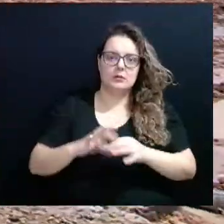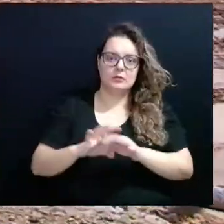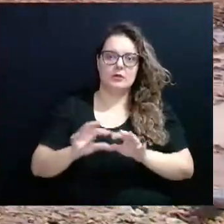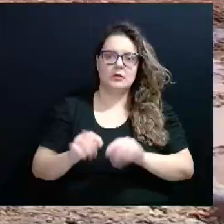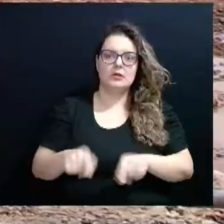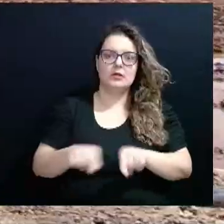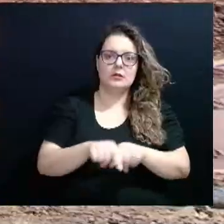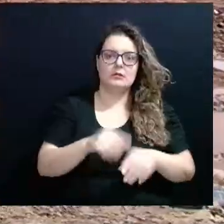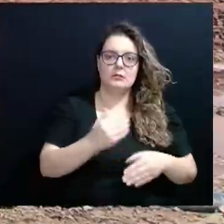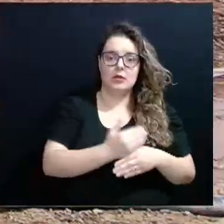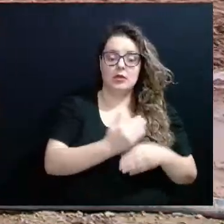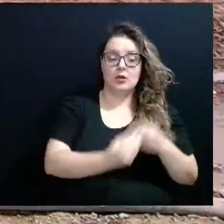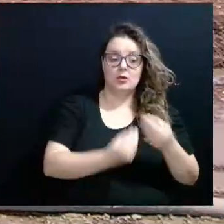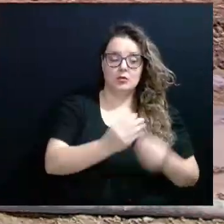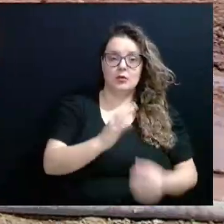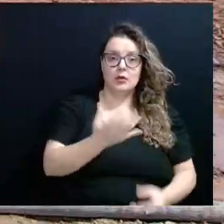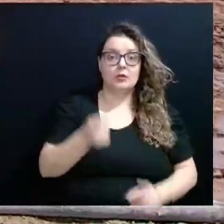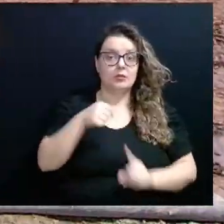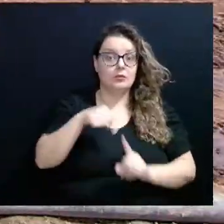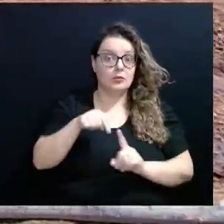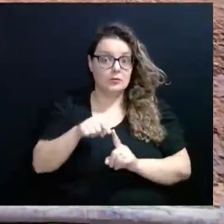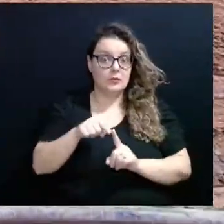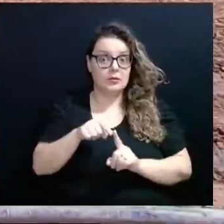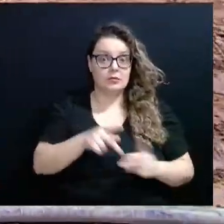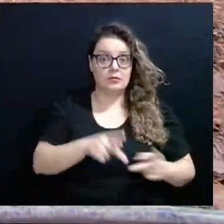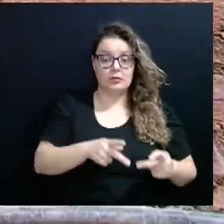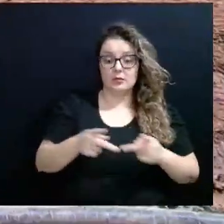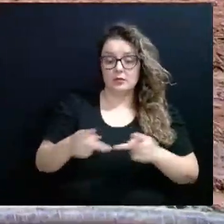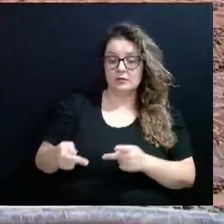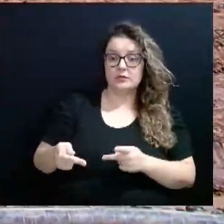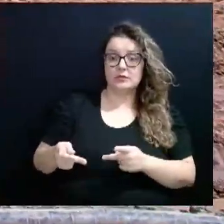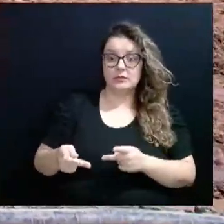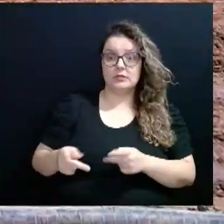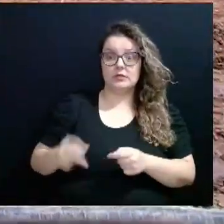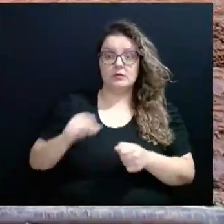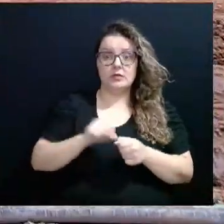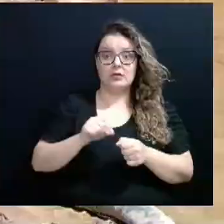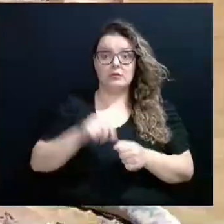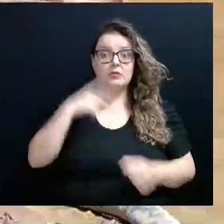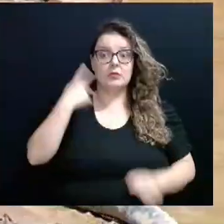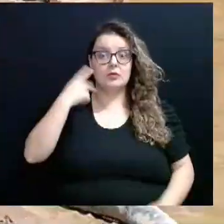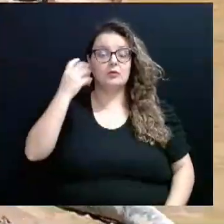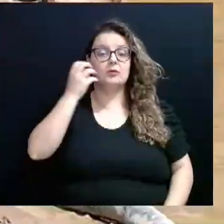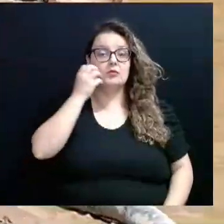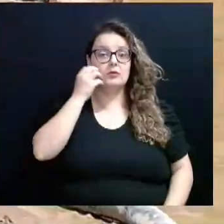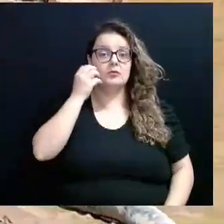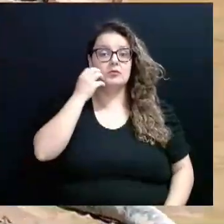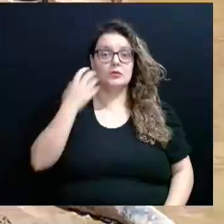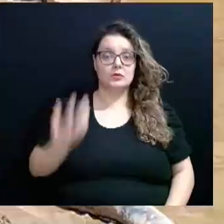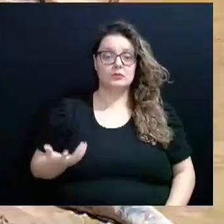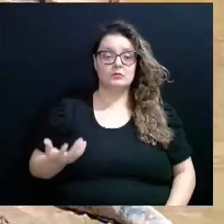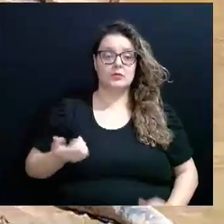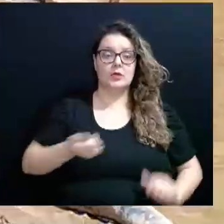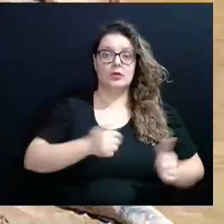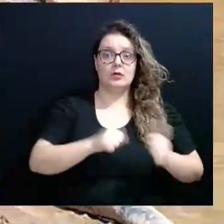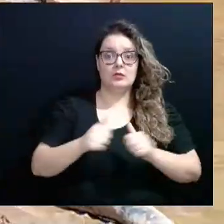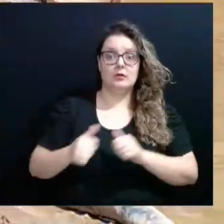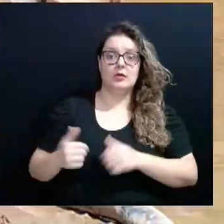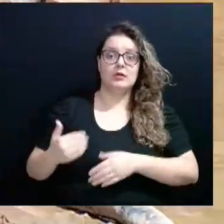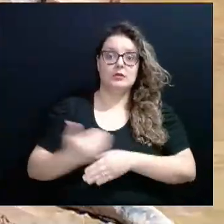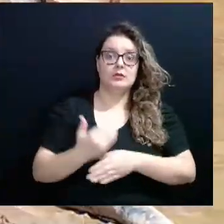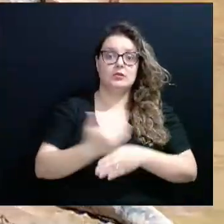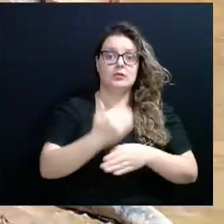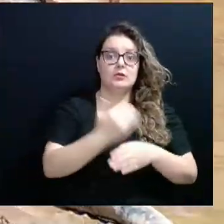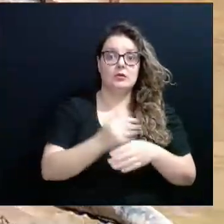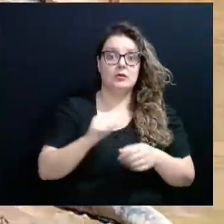como finalidade a visita que foi realizada pelo vereador Igor Diego avaliar as obras que estão sendo